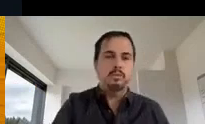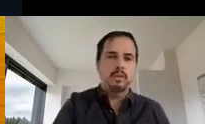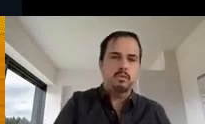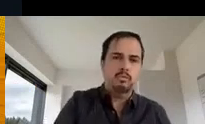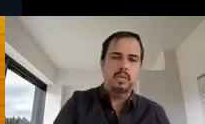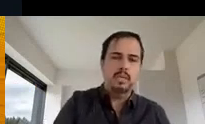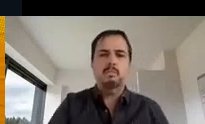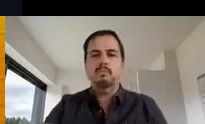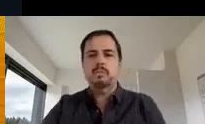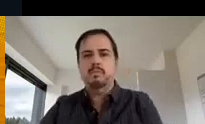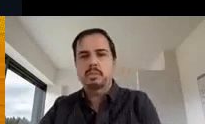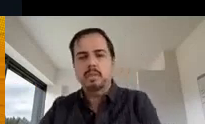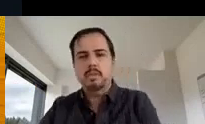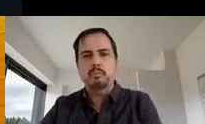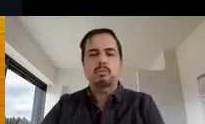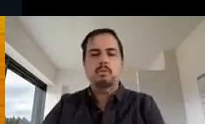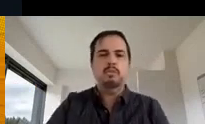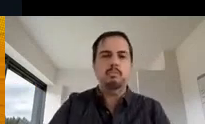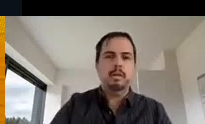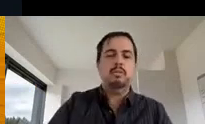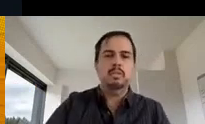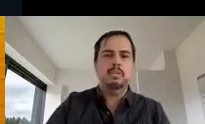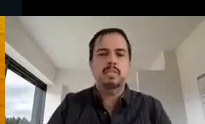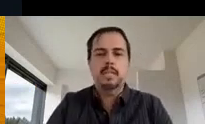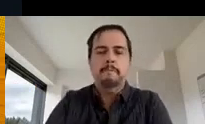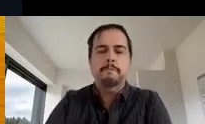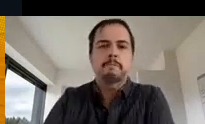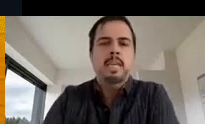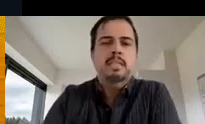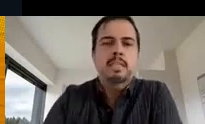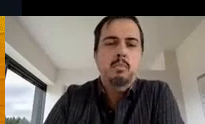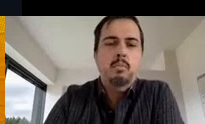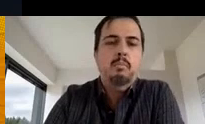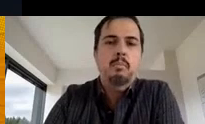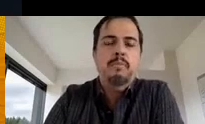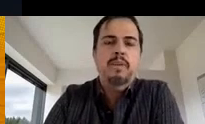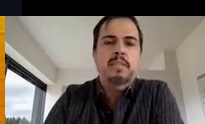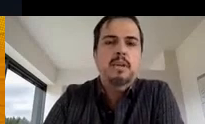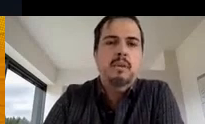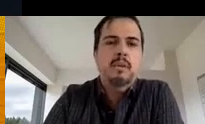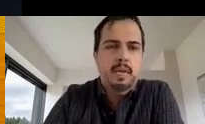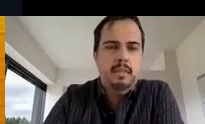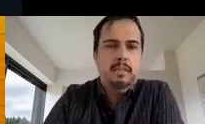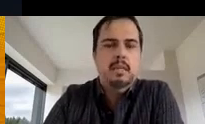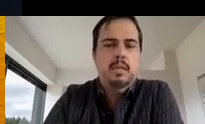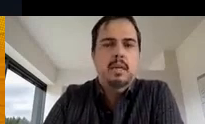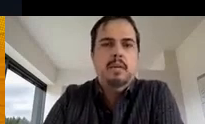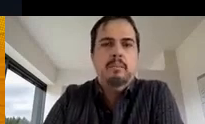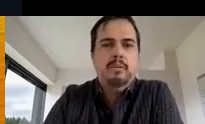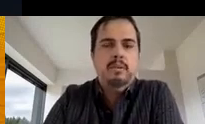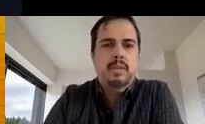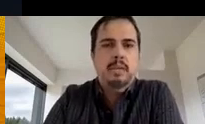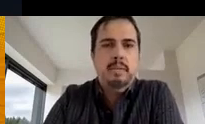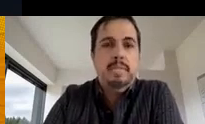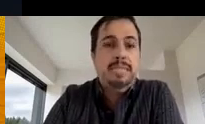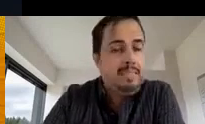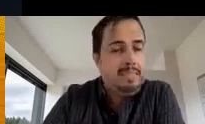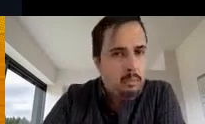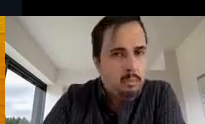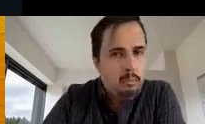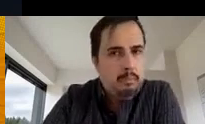seu trabalho está sendo bem feito no mínimo, se você tem um espaço, qual espaço que você vai ter. Você tem uma fricção a mais